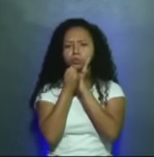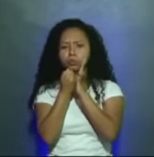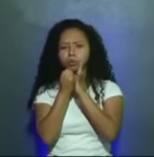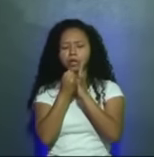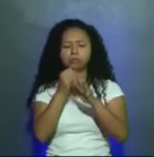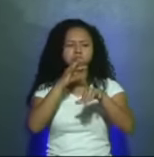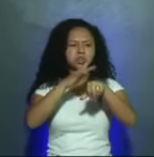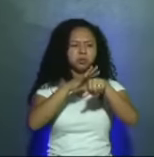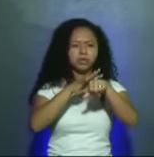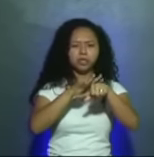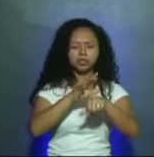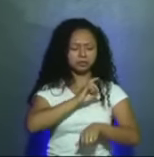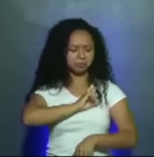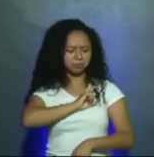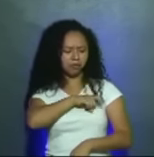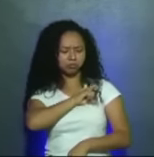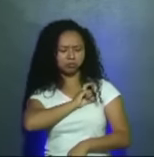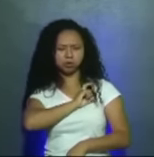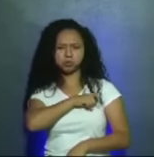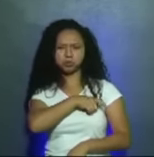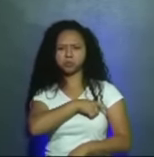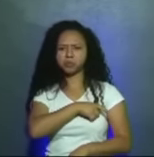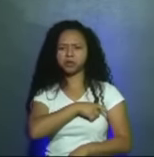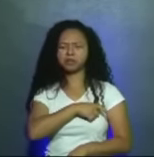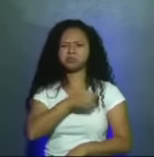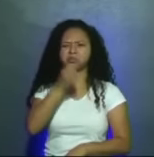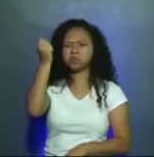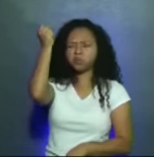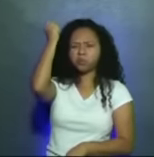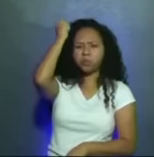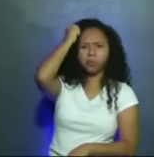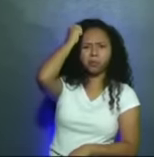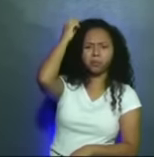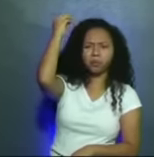as maldições, os abusos, os problemas